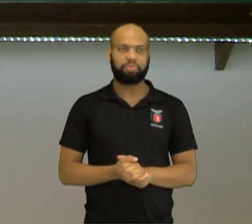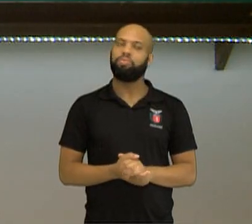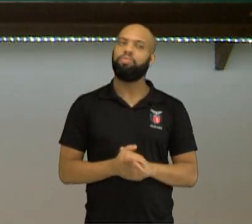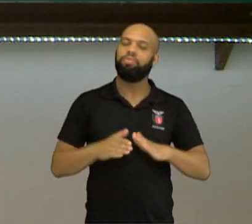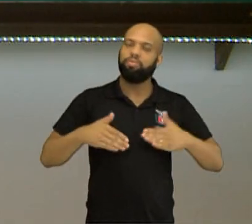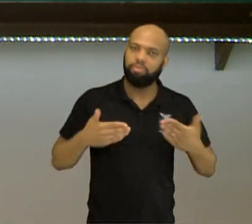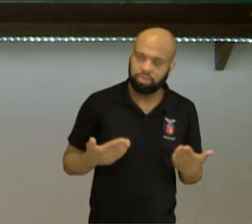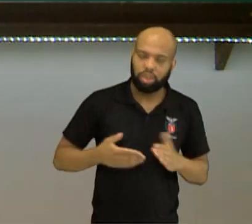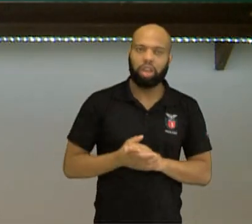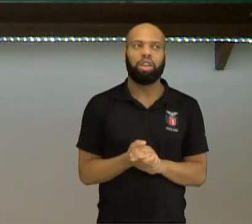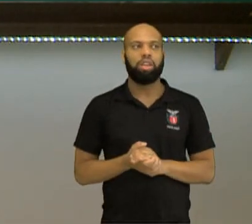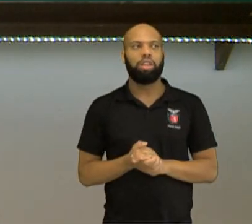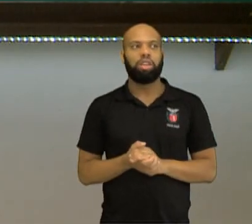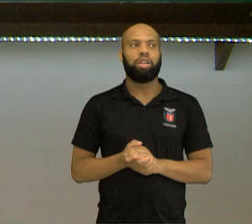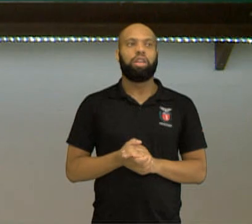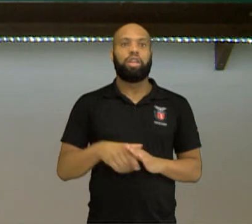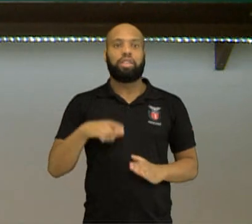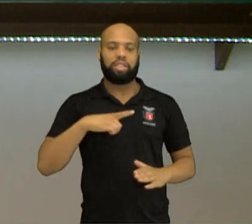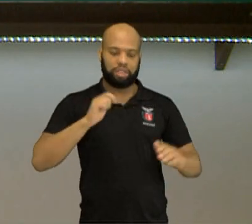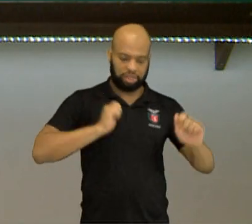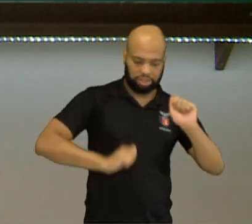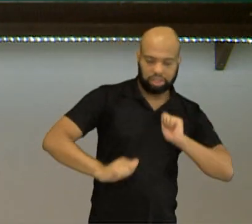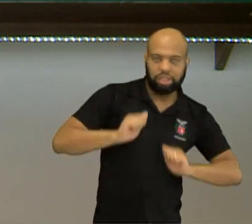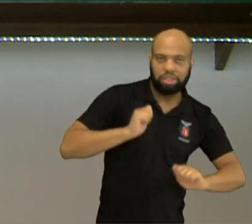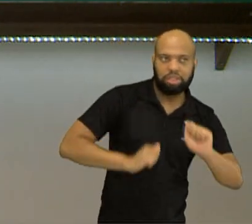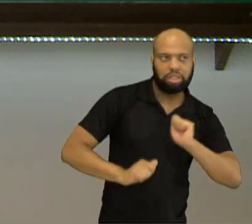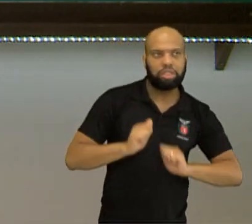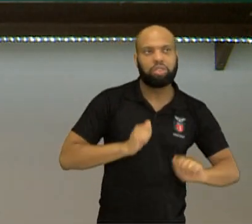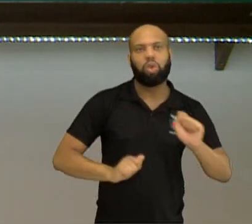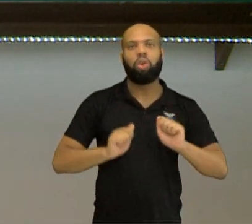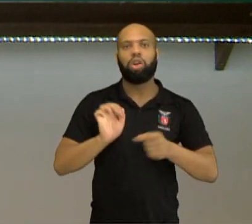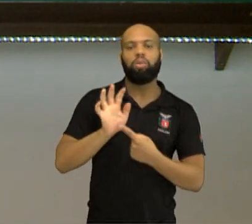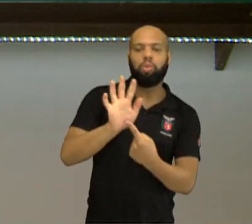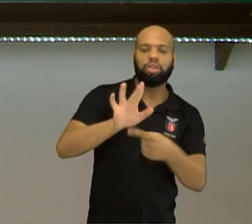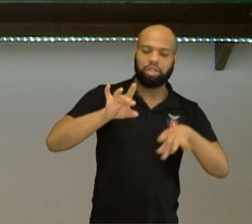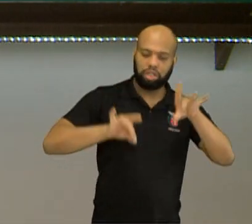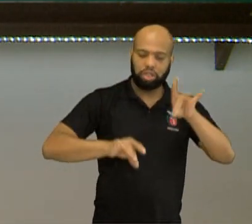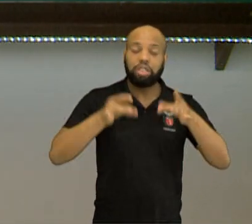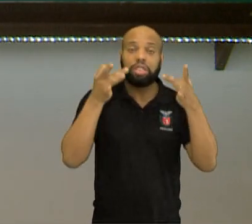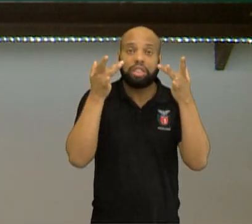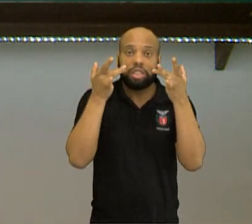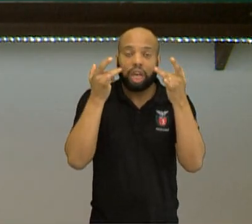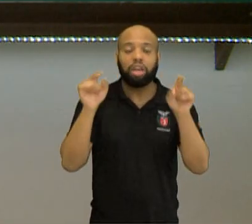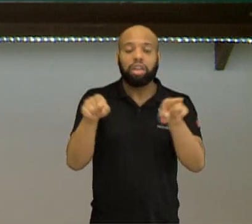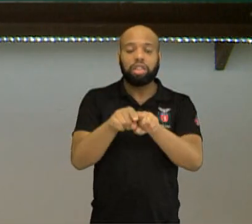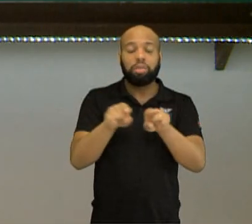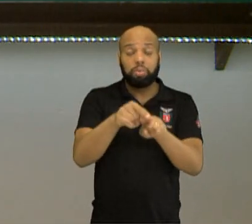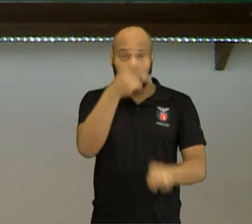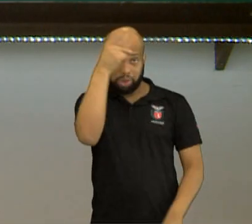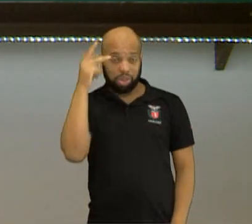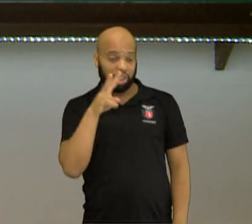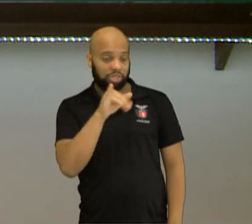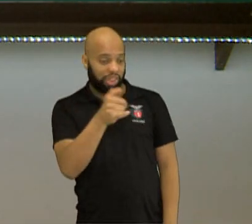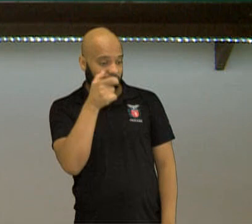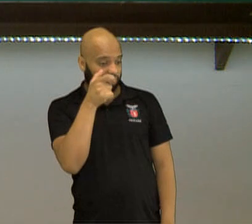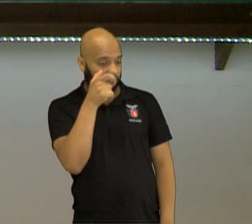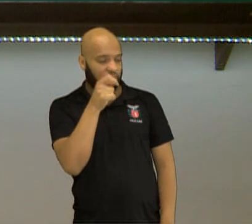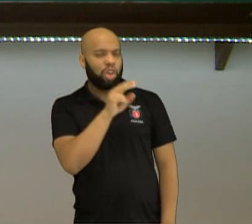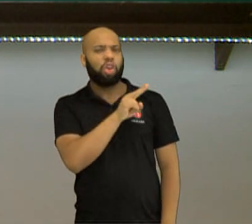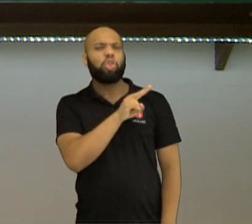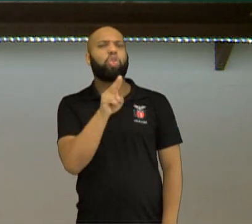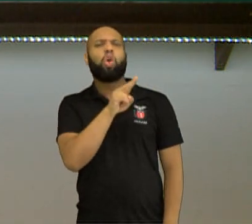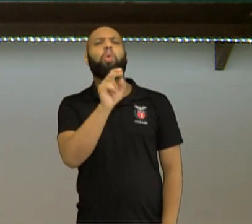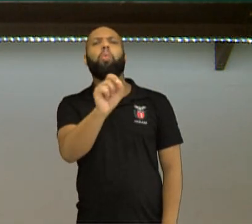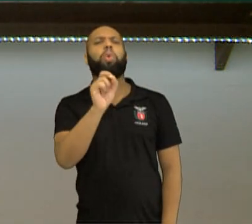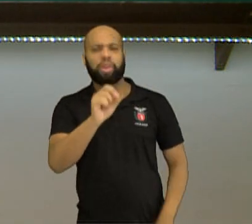Bom, então você tem o ator, né, que está lá encenando, e as pessoas que vão assistir, como são